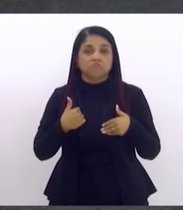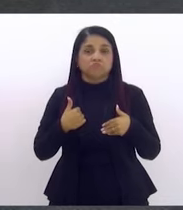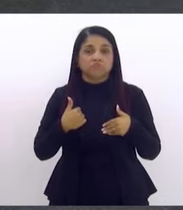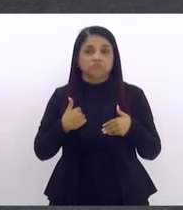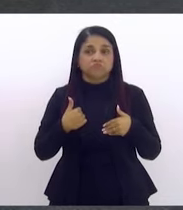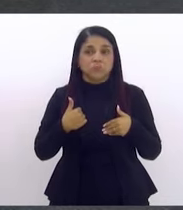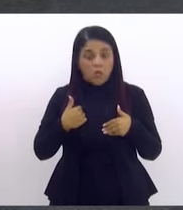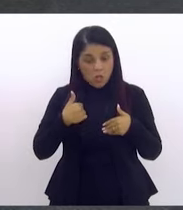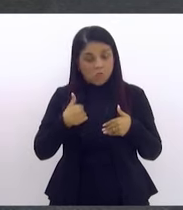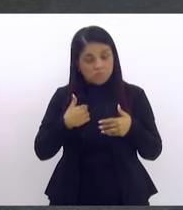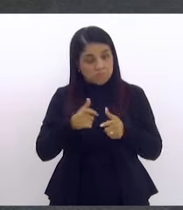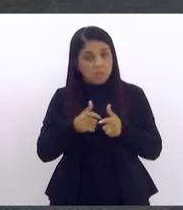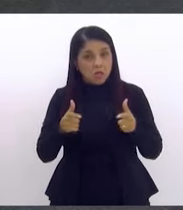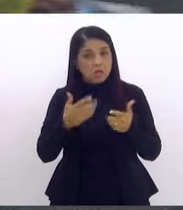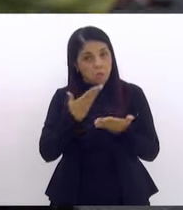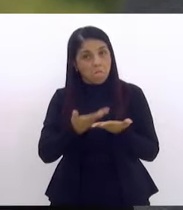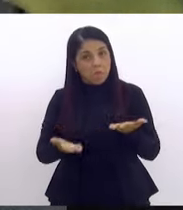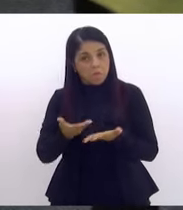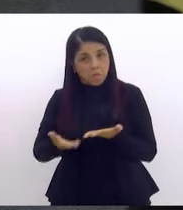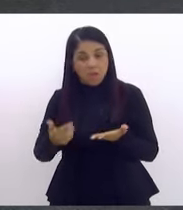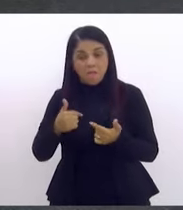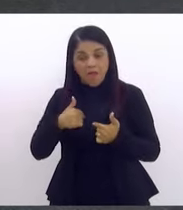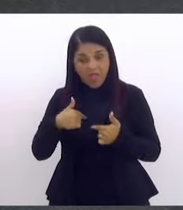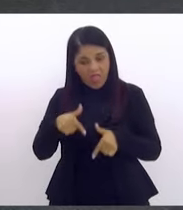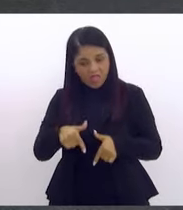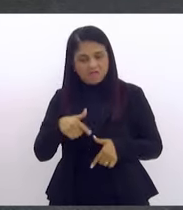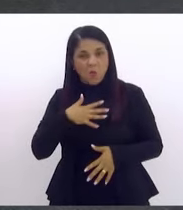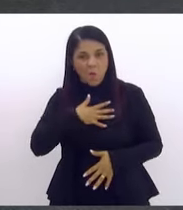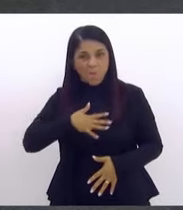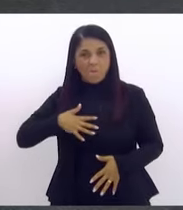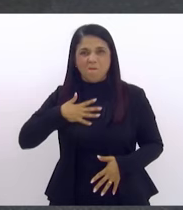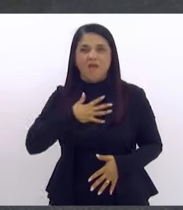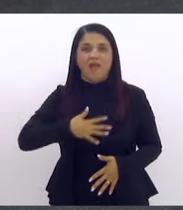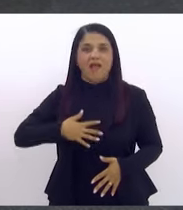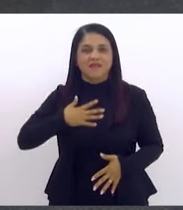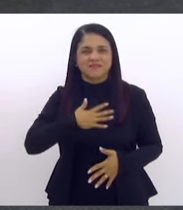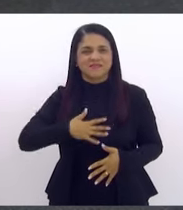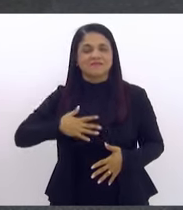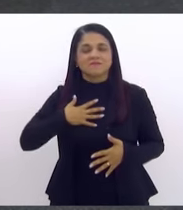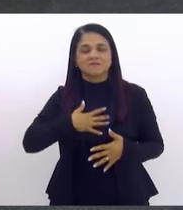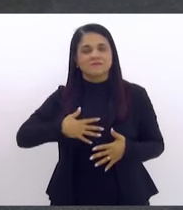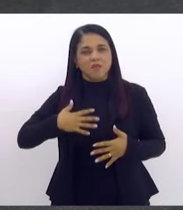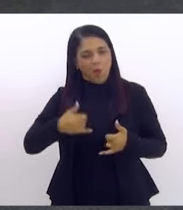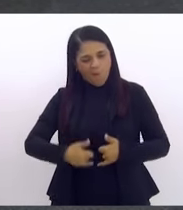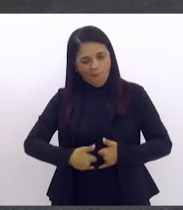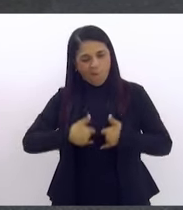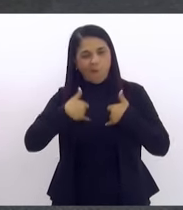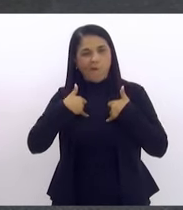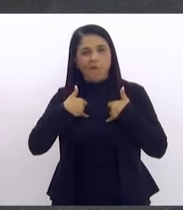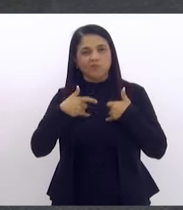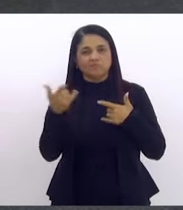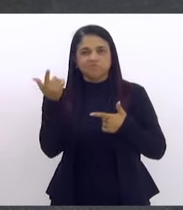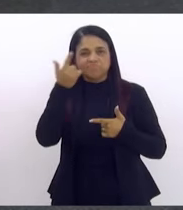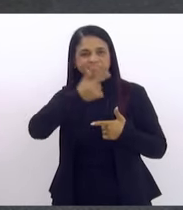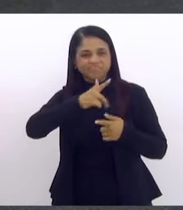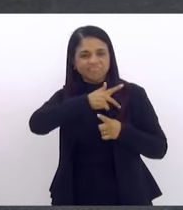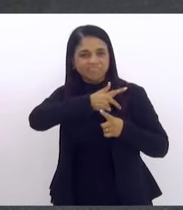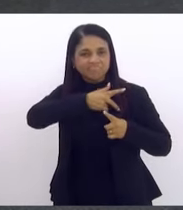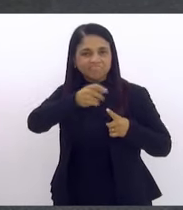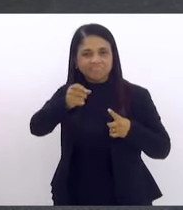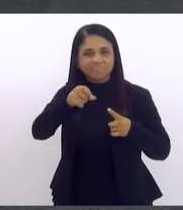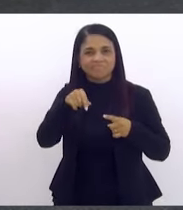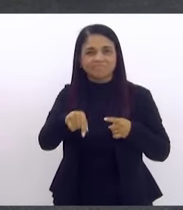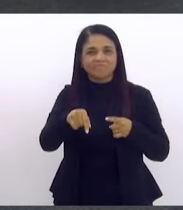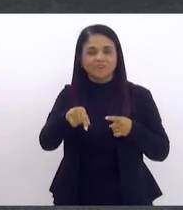sou. Mas esse eu vou ter o prazer, a satisfação de ser vencedor